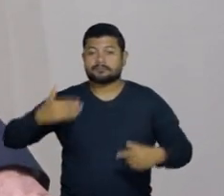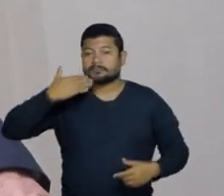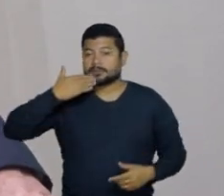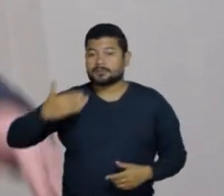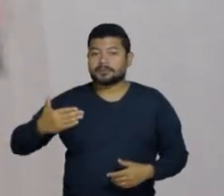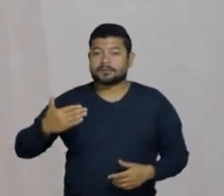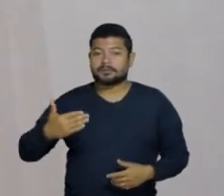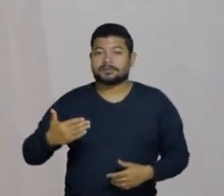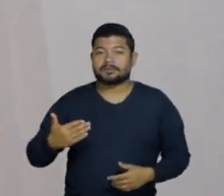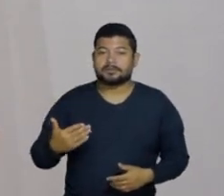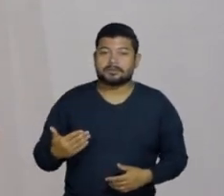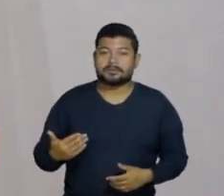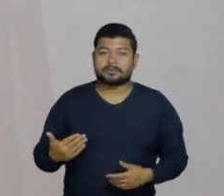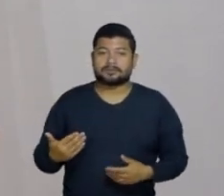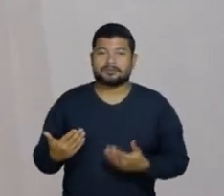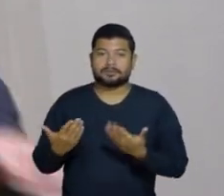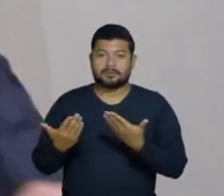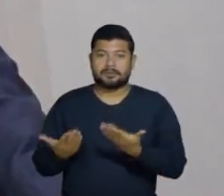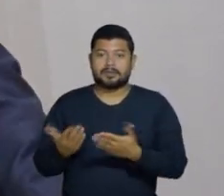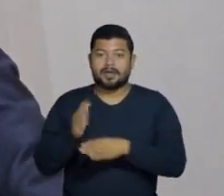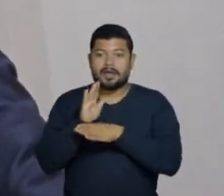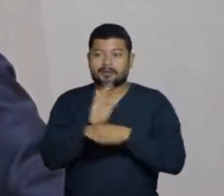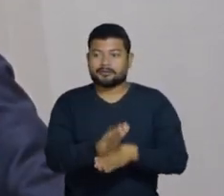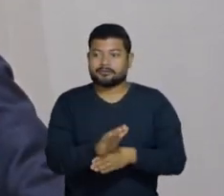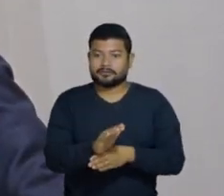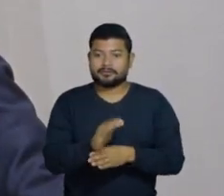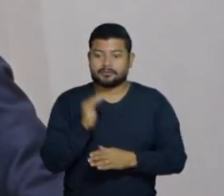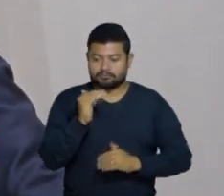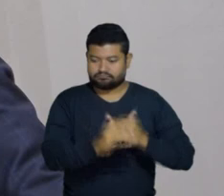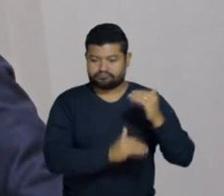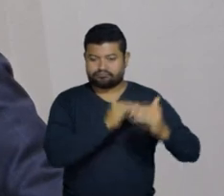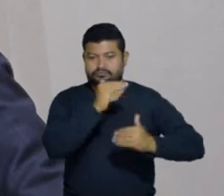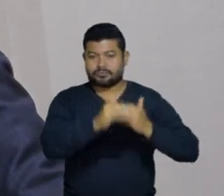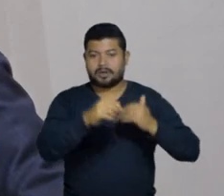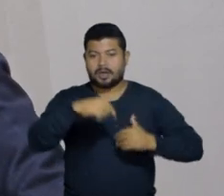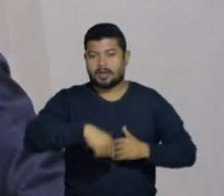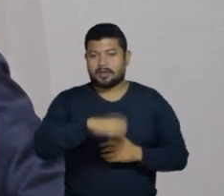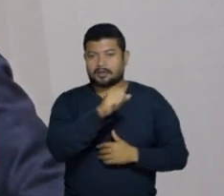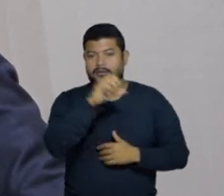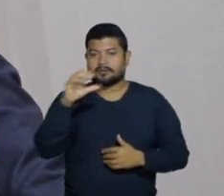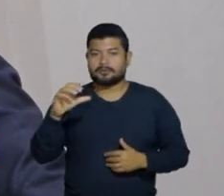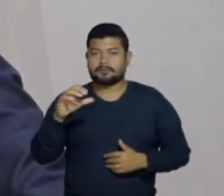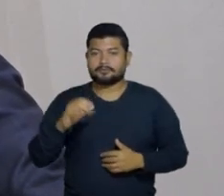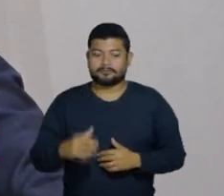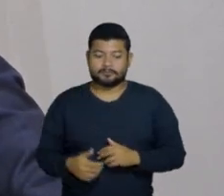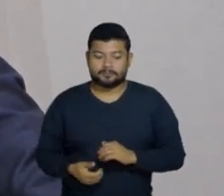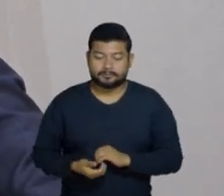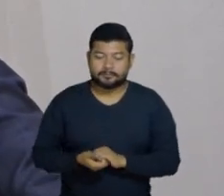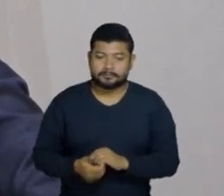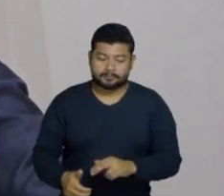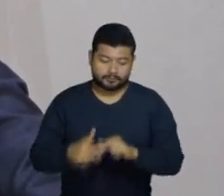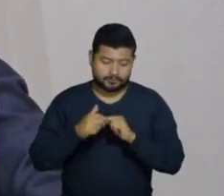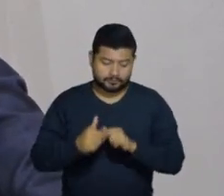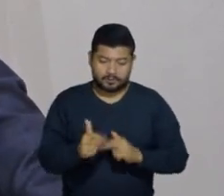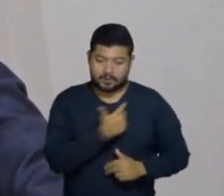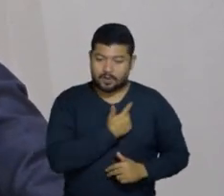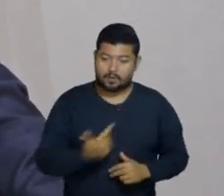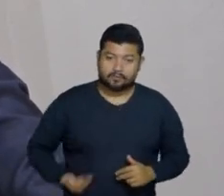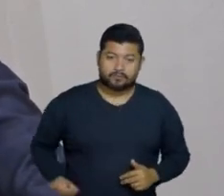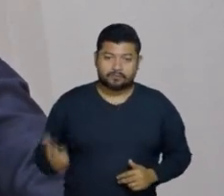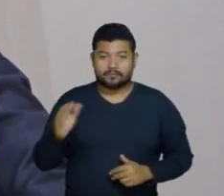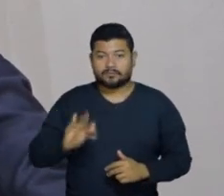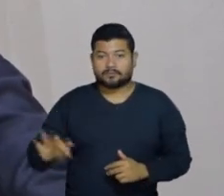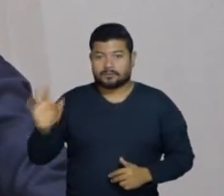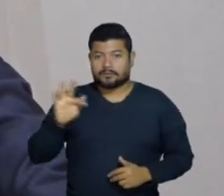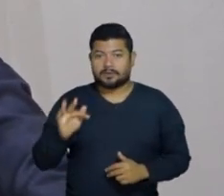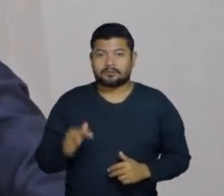solicitações para o bem do Estado de Santa Catarina. Portanto, governo federal presente